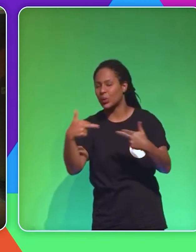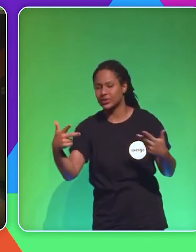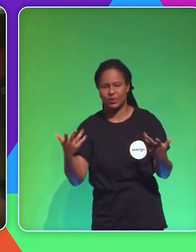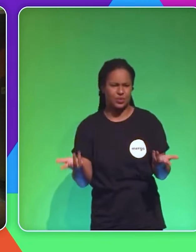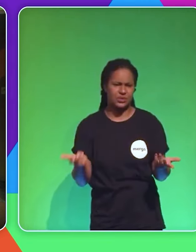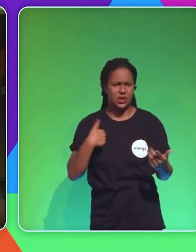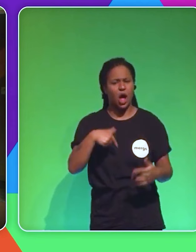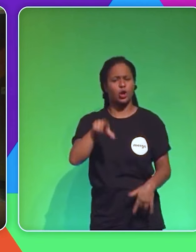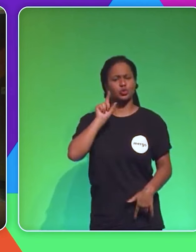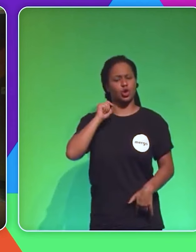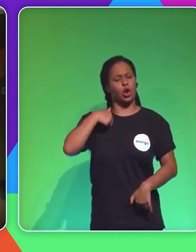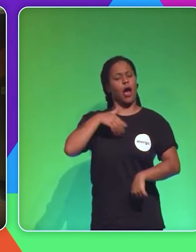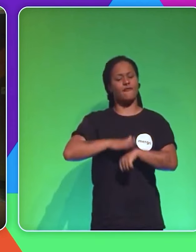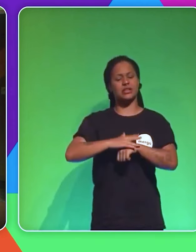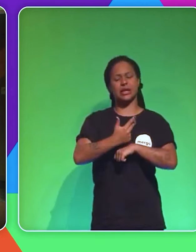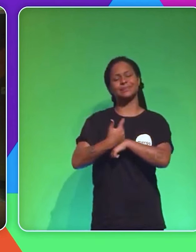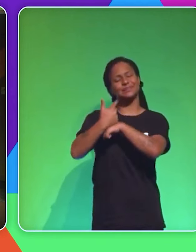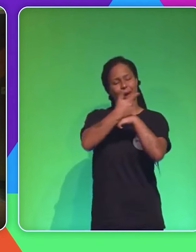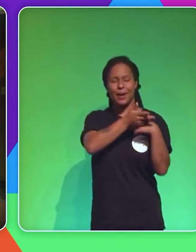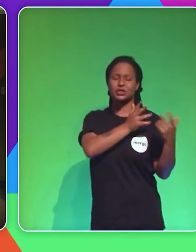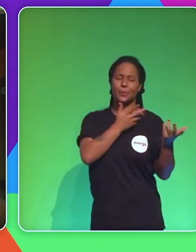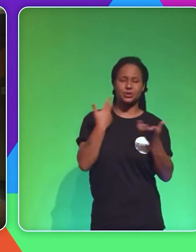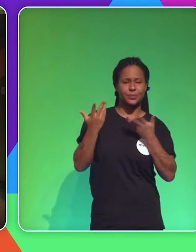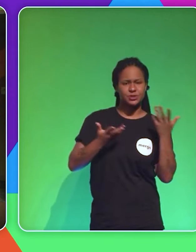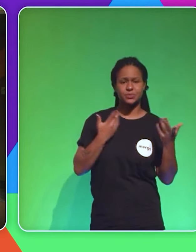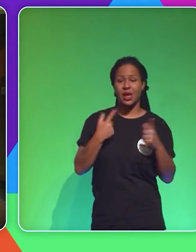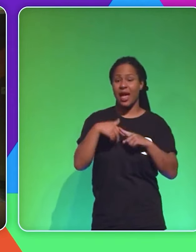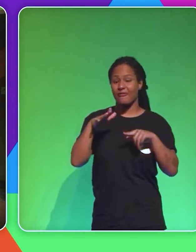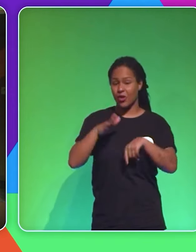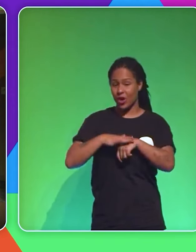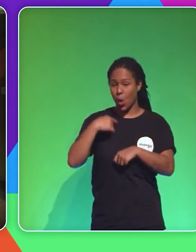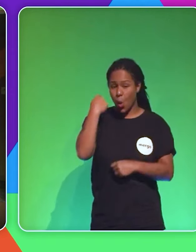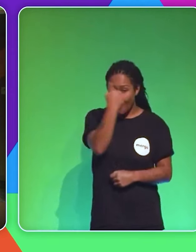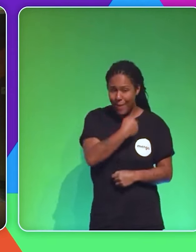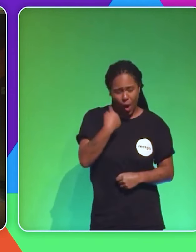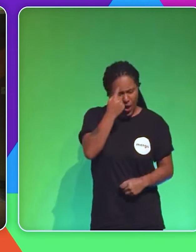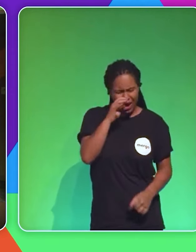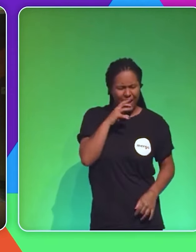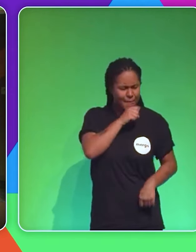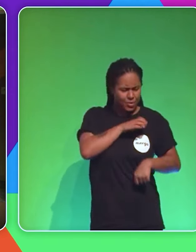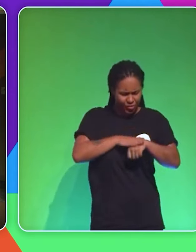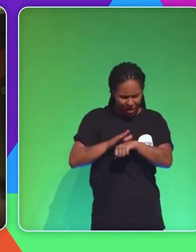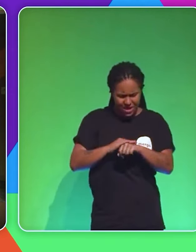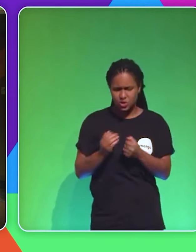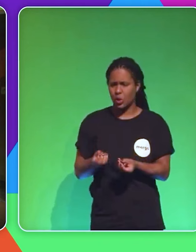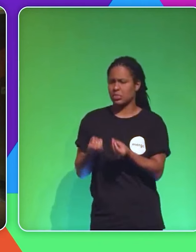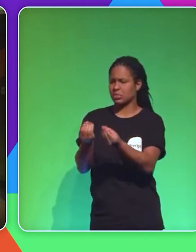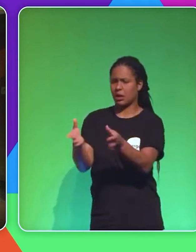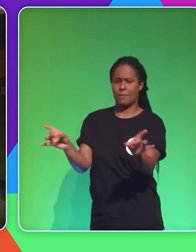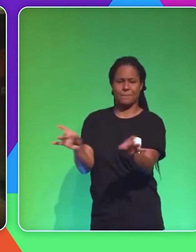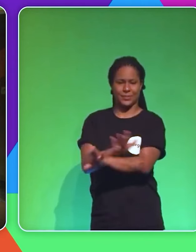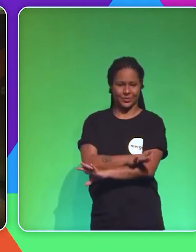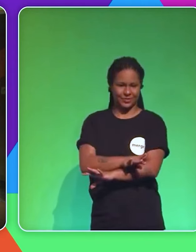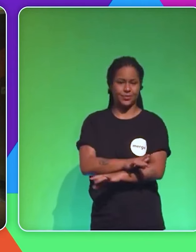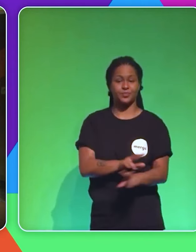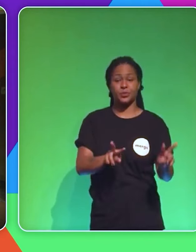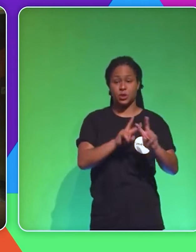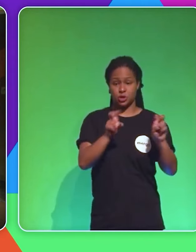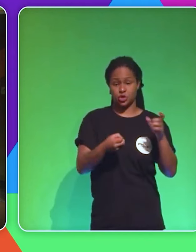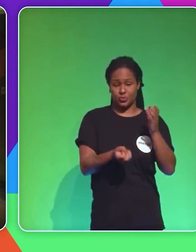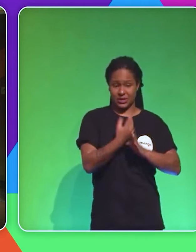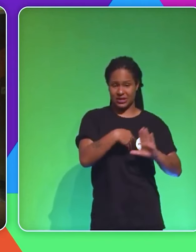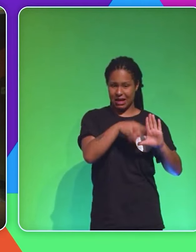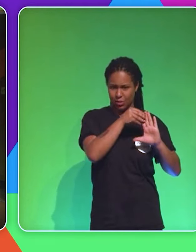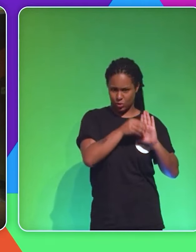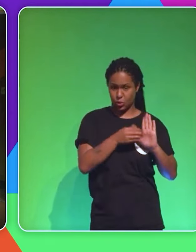e é uma e é relativamente fácil eu faço uma hora entrego e pronto e referente a à criação de conteúdo você